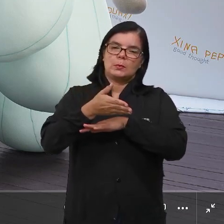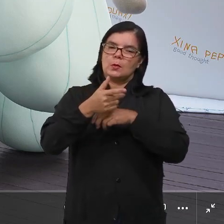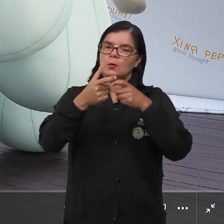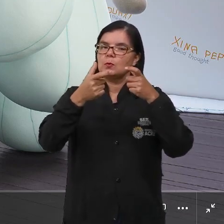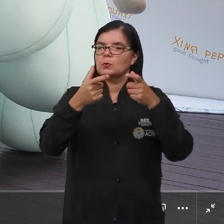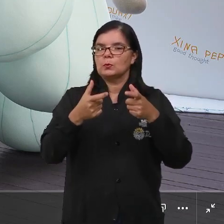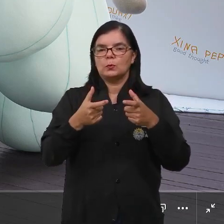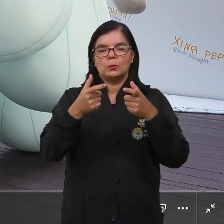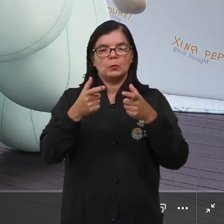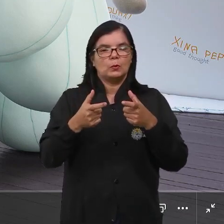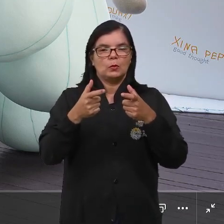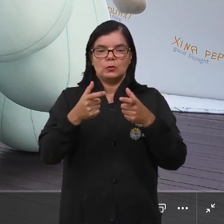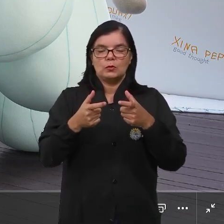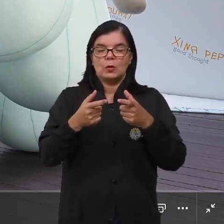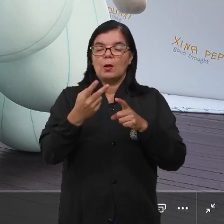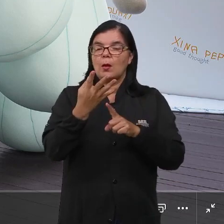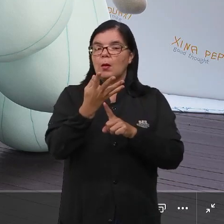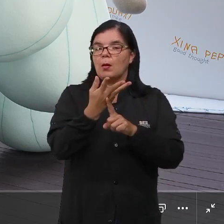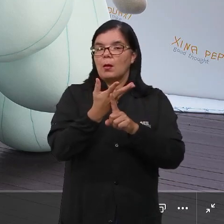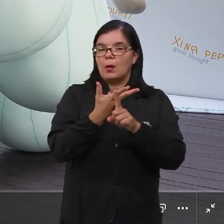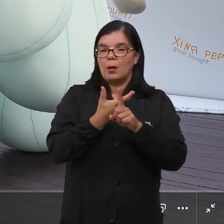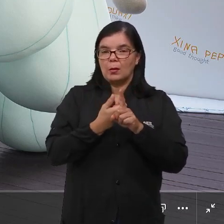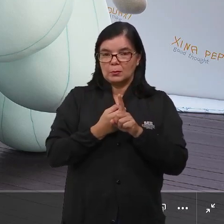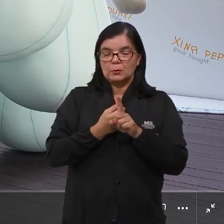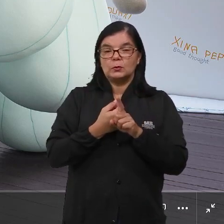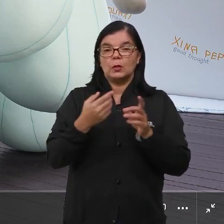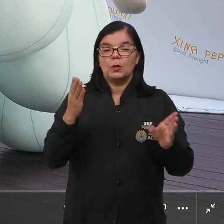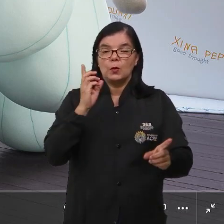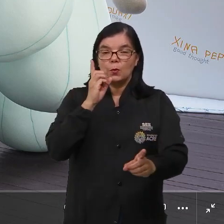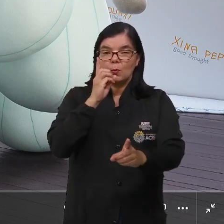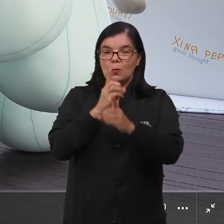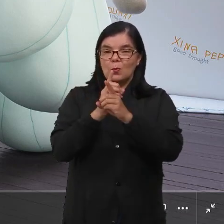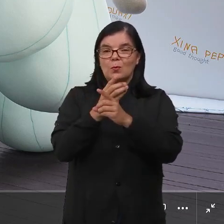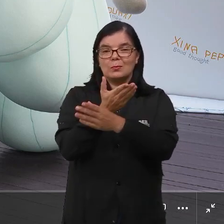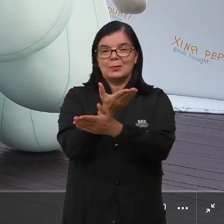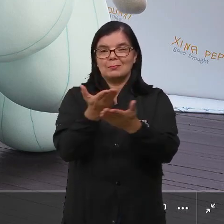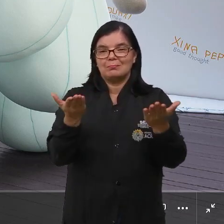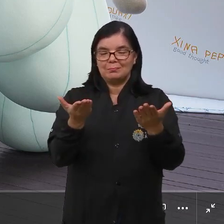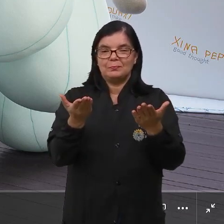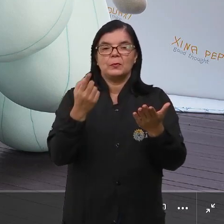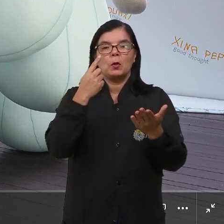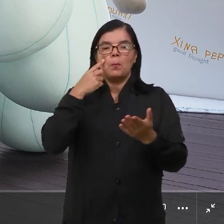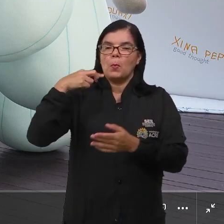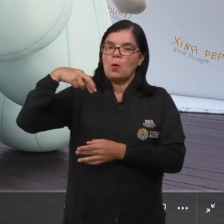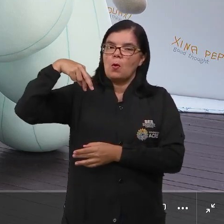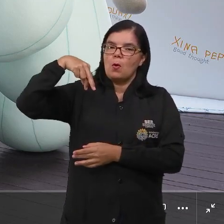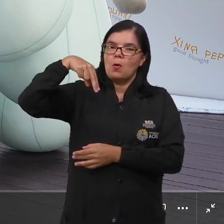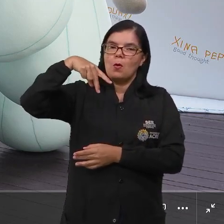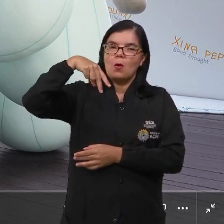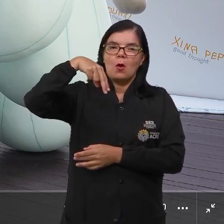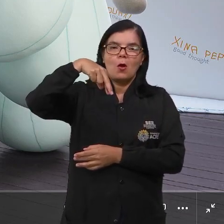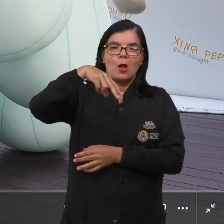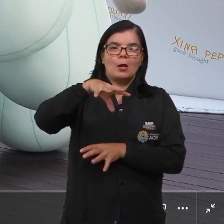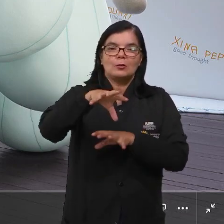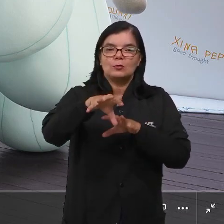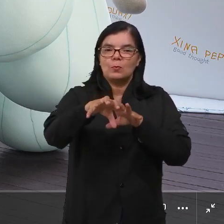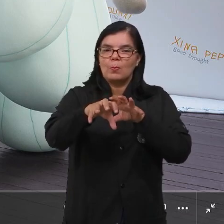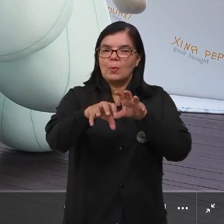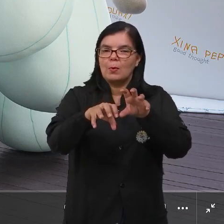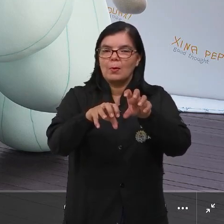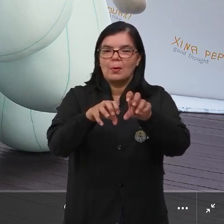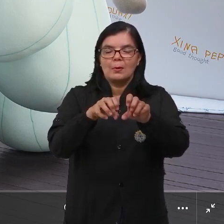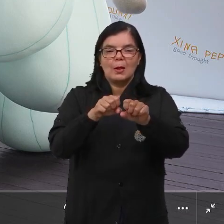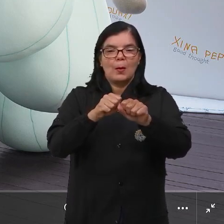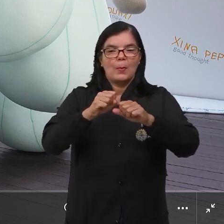numa exposição artística, e encontrar uma obra dessa, em que você pode andar sobre ela, você pode tocar, você